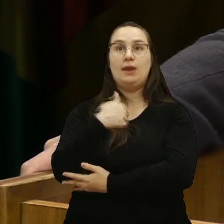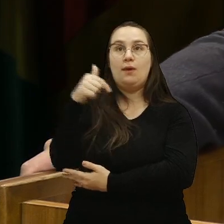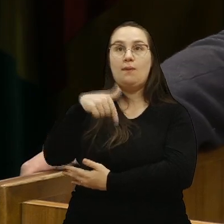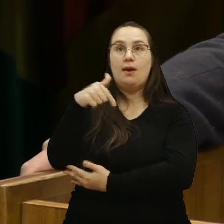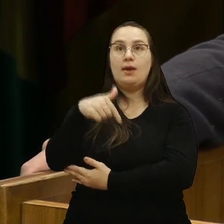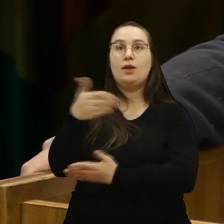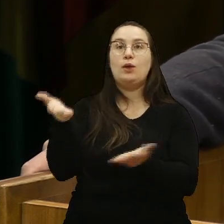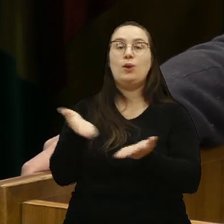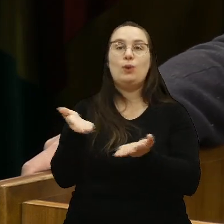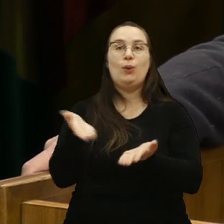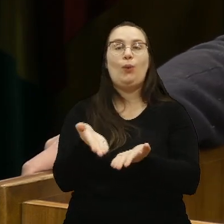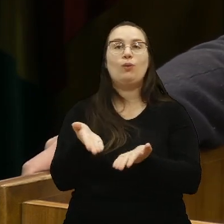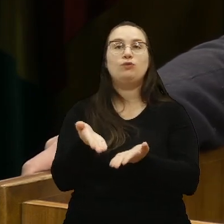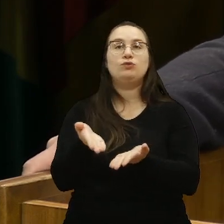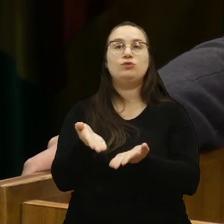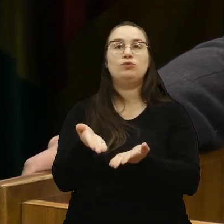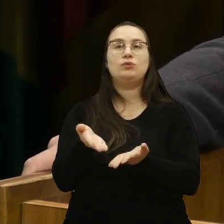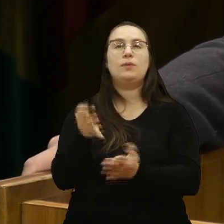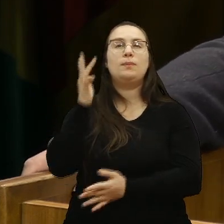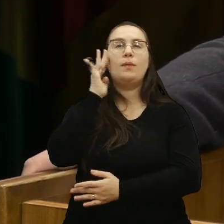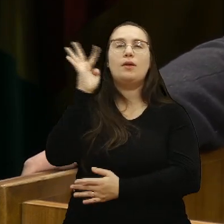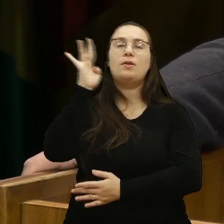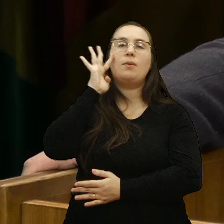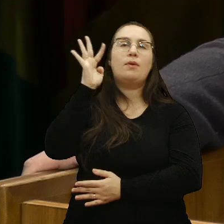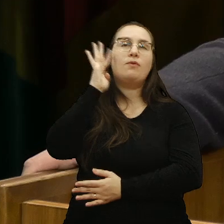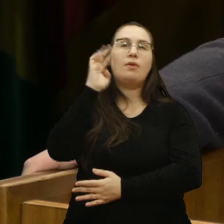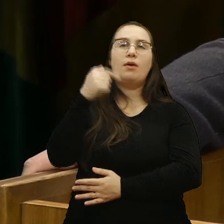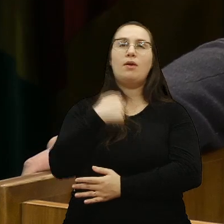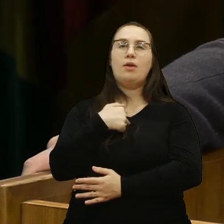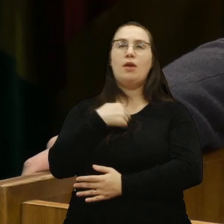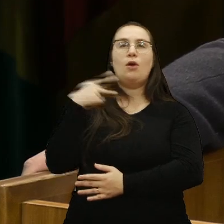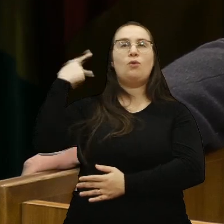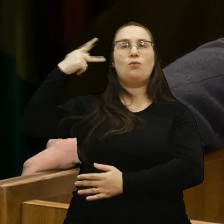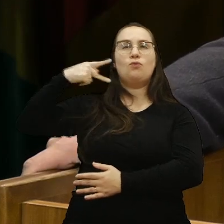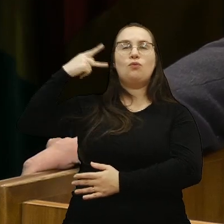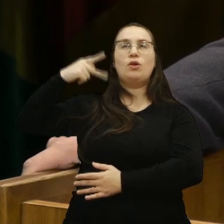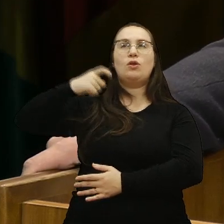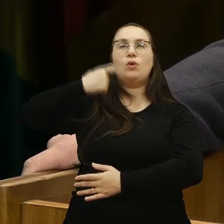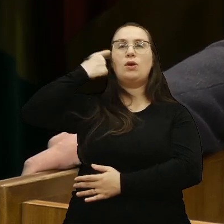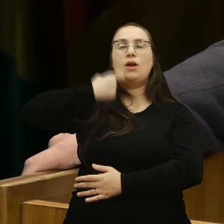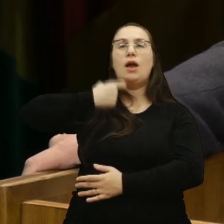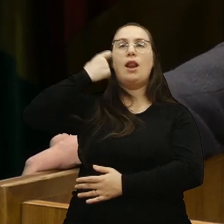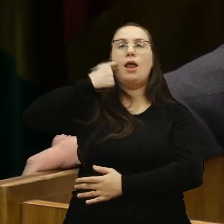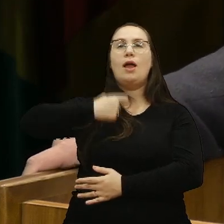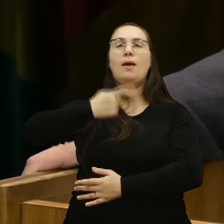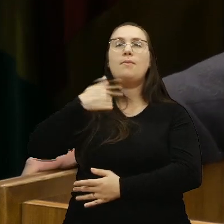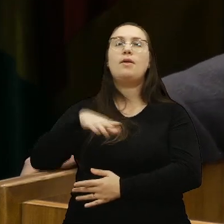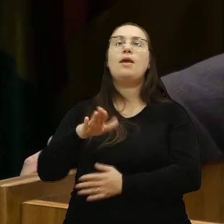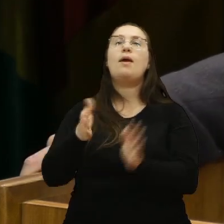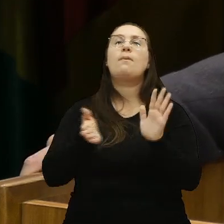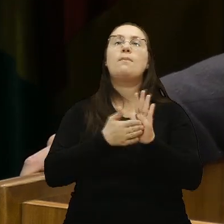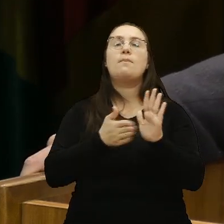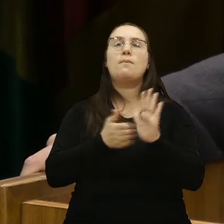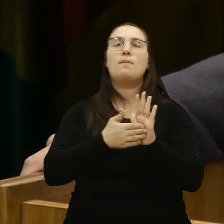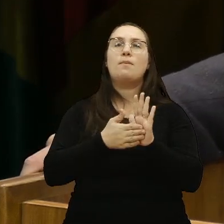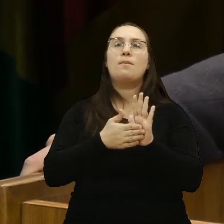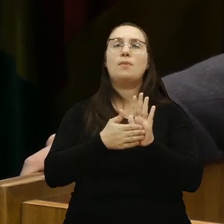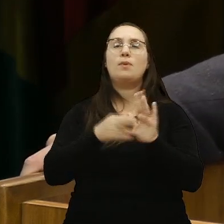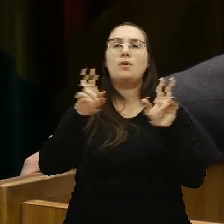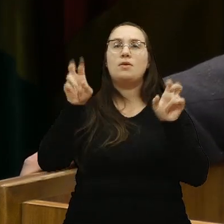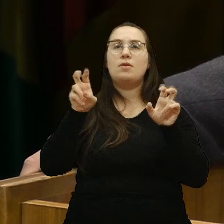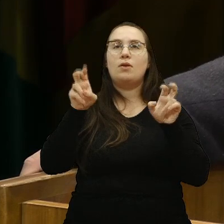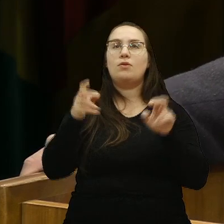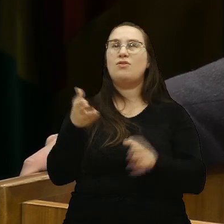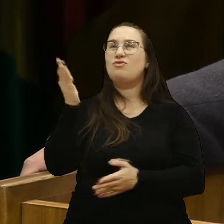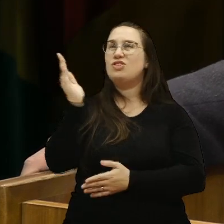aqui hoje. Mas é uma reflexão, e quando o vereador Caleb falou que ia propor essa frente, eu